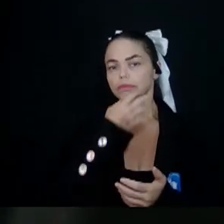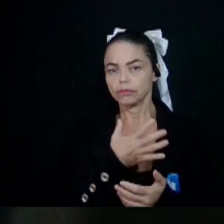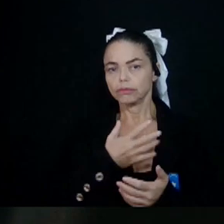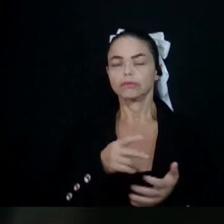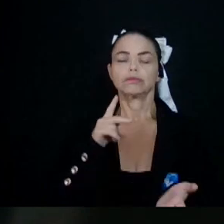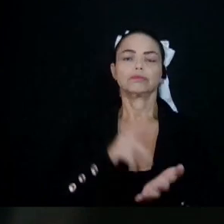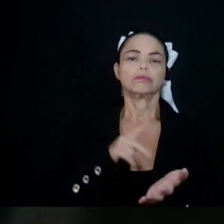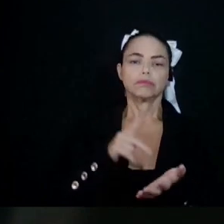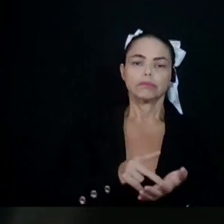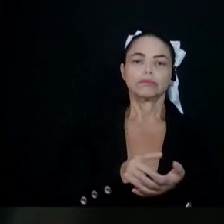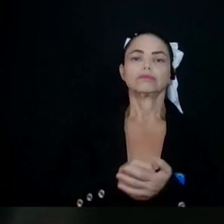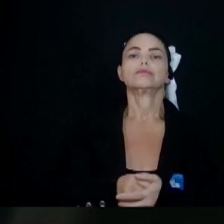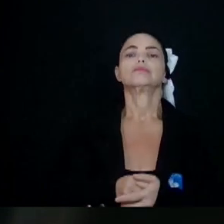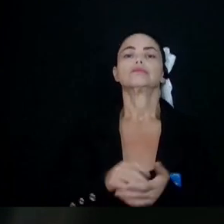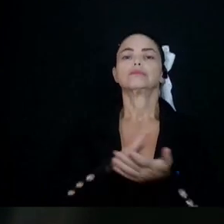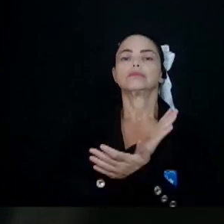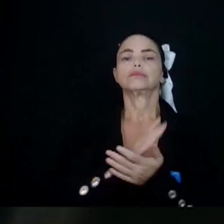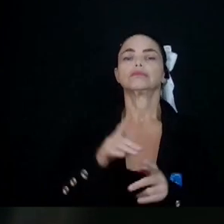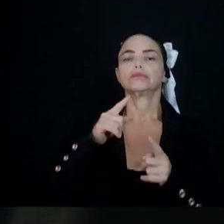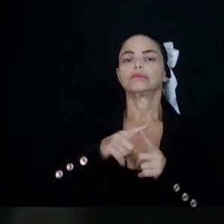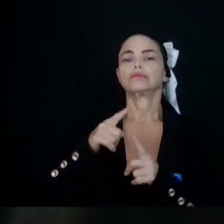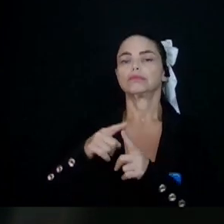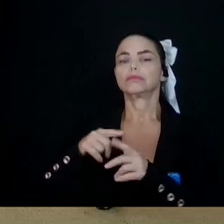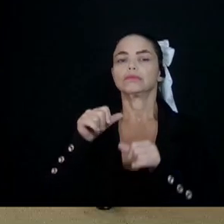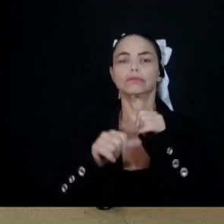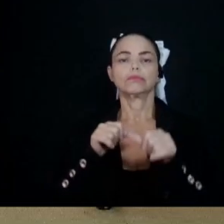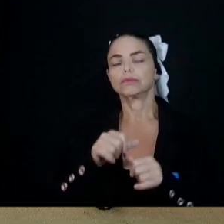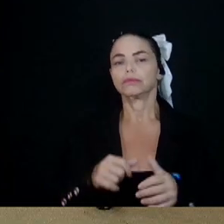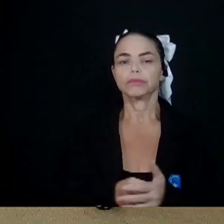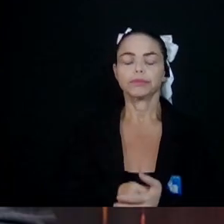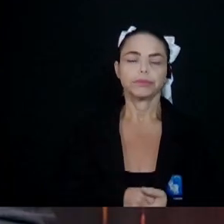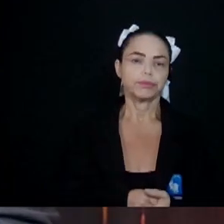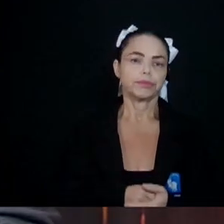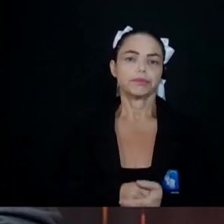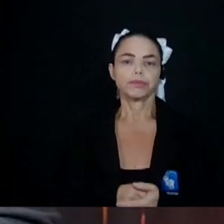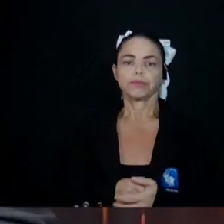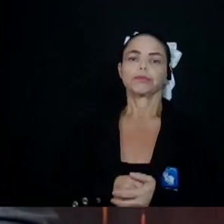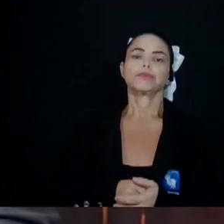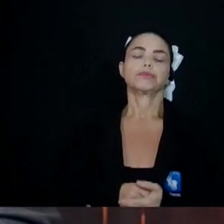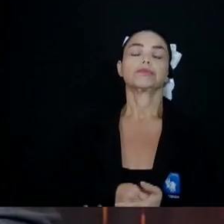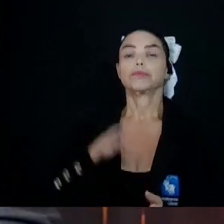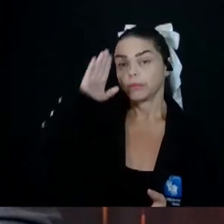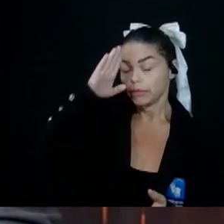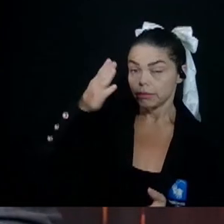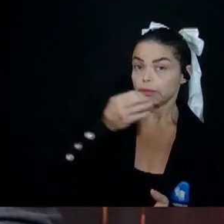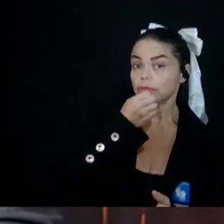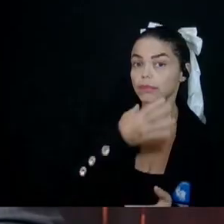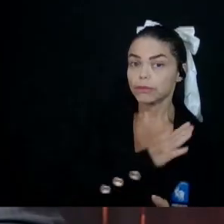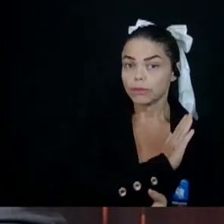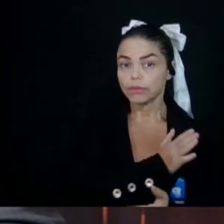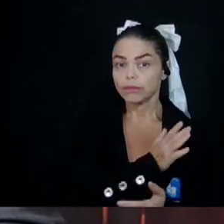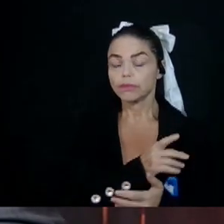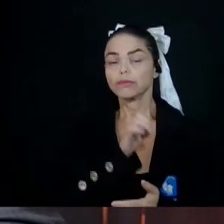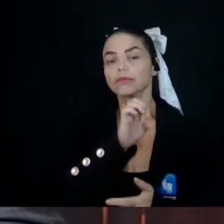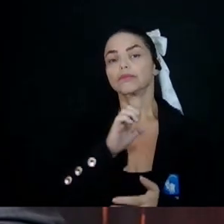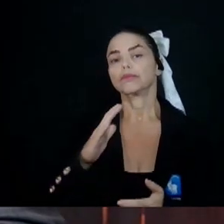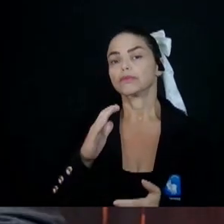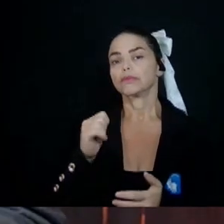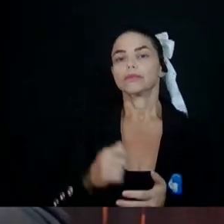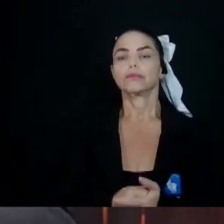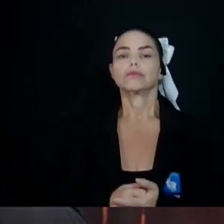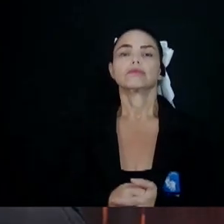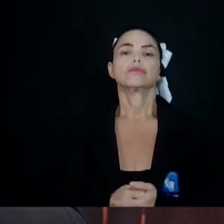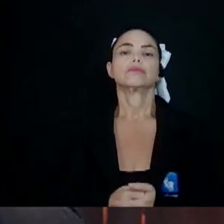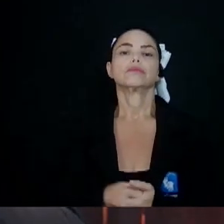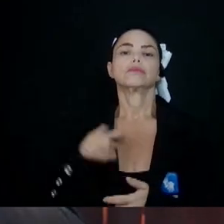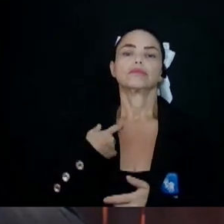realmente fazer algum tipo de mudança? Olha, eu acho que o principal benefício do ECA Digital é o